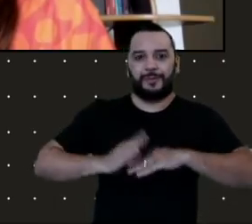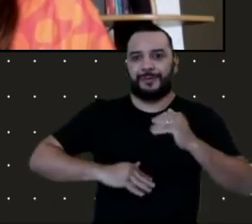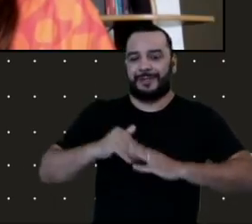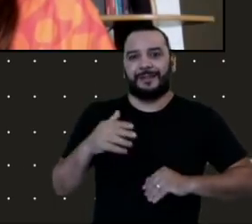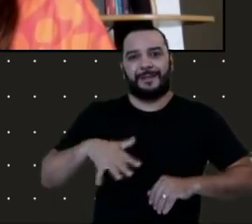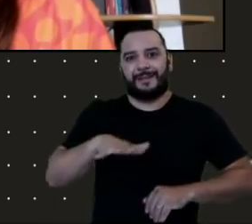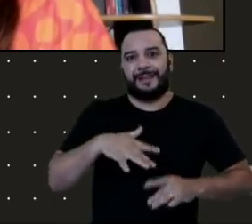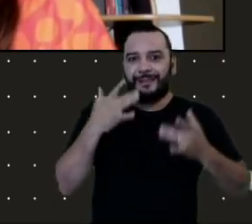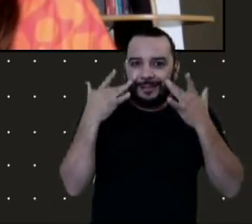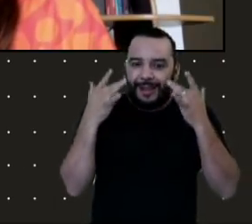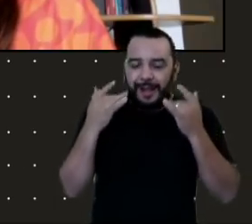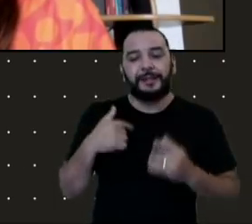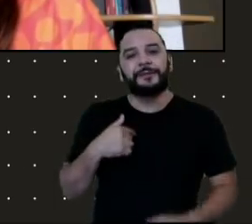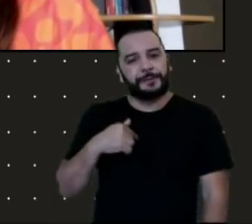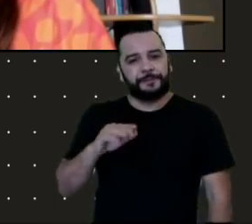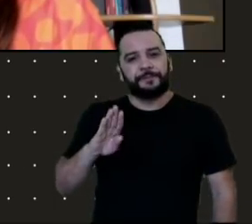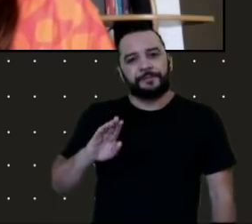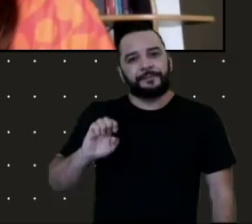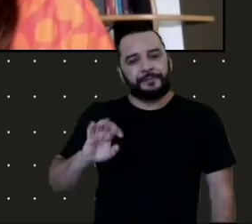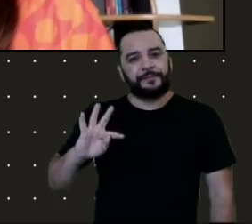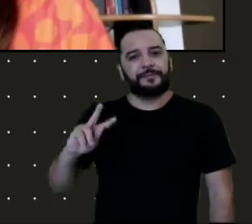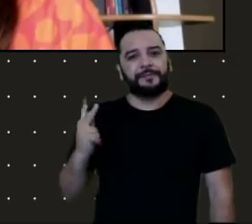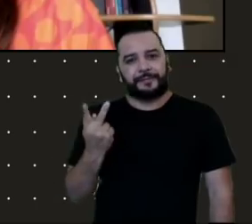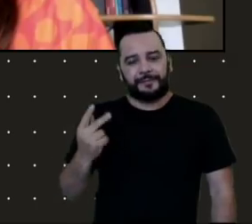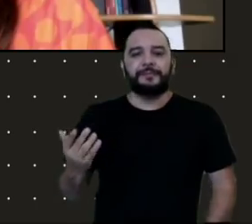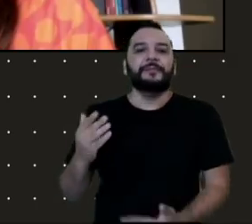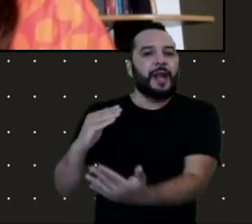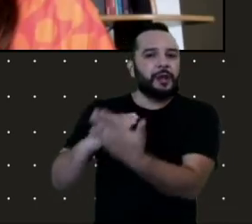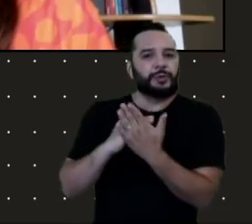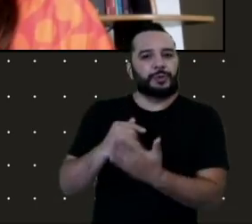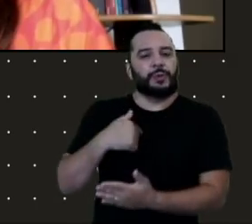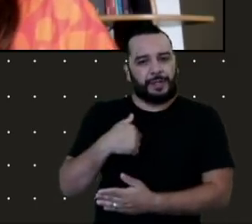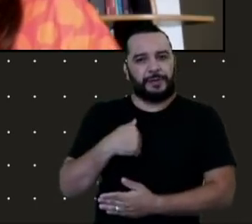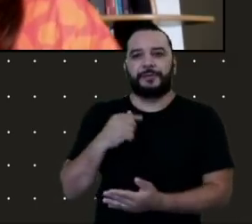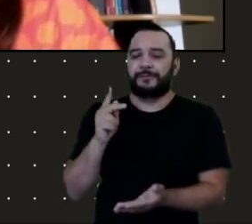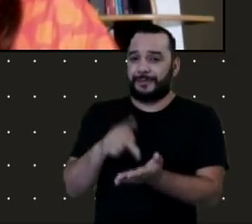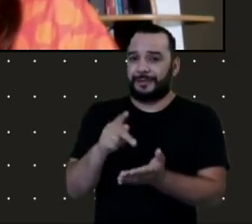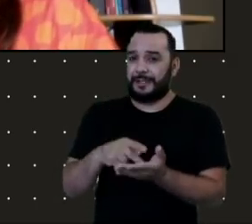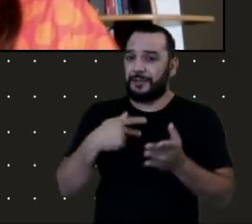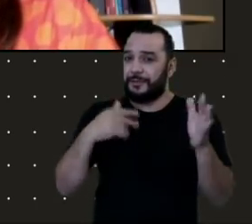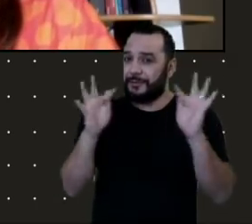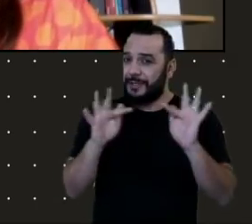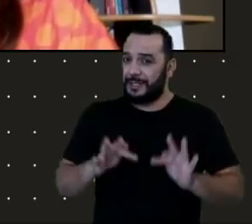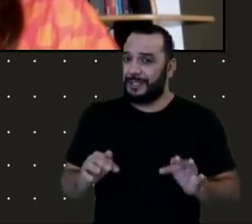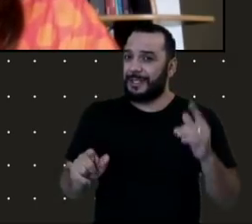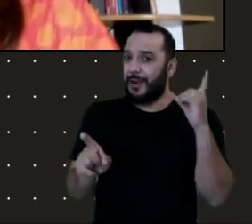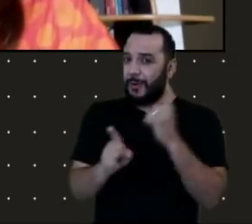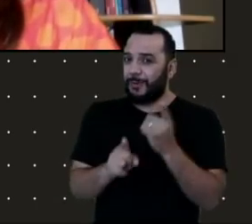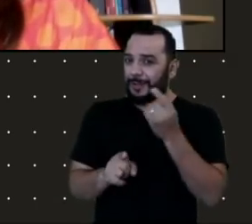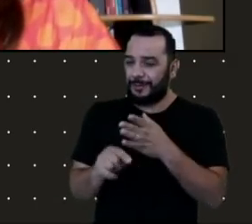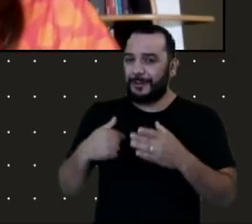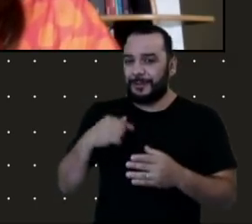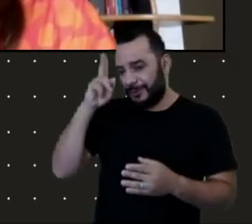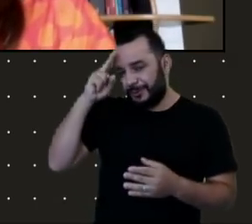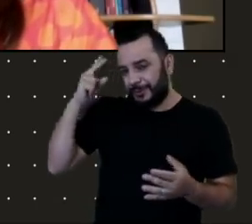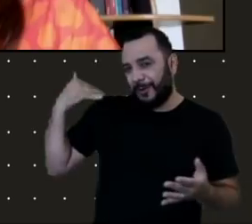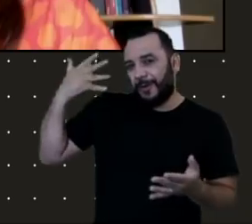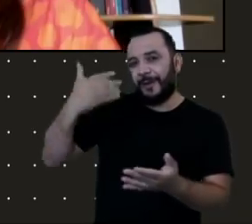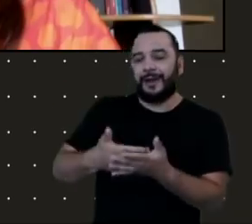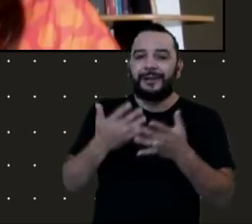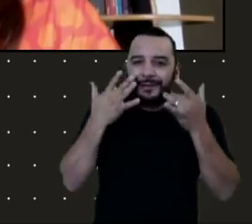ela, fazendo Sally Bowles, uma responsabilidade muito grande que ela envergou assim com muita coragem, muito